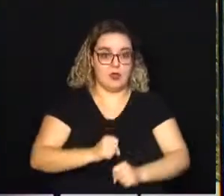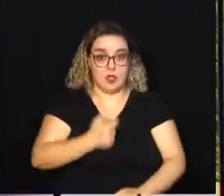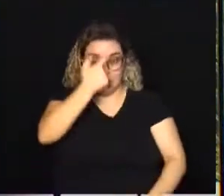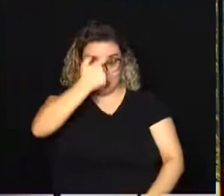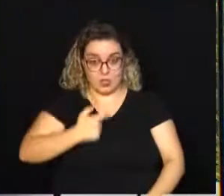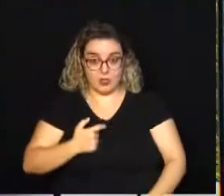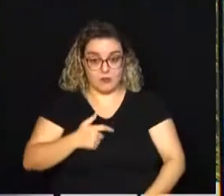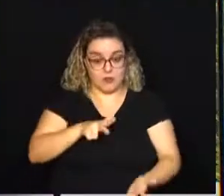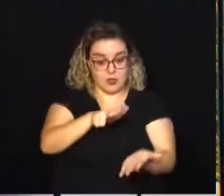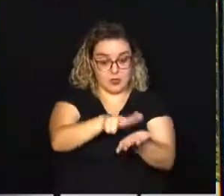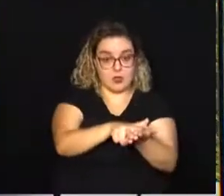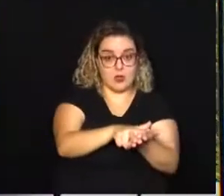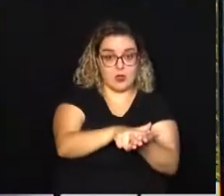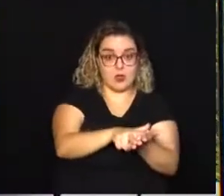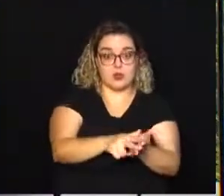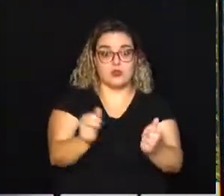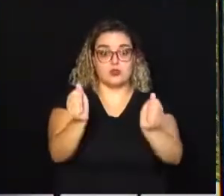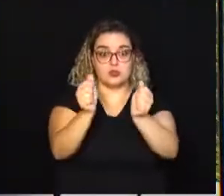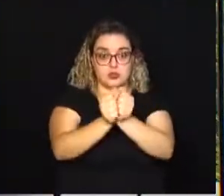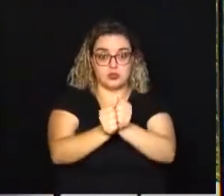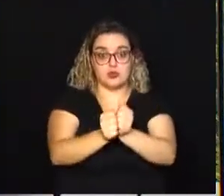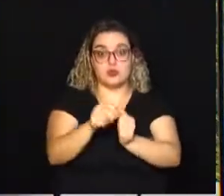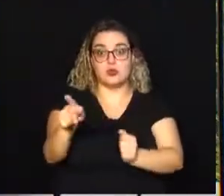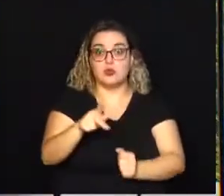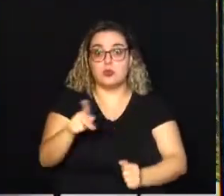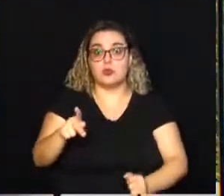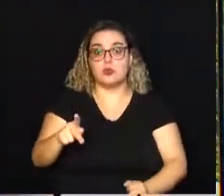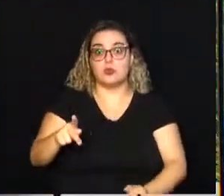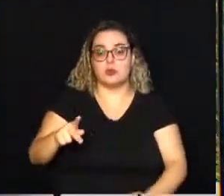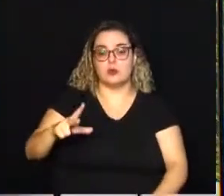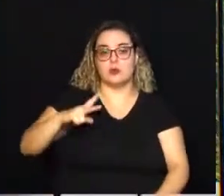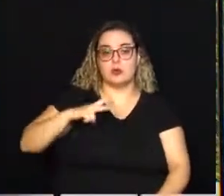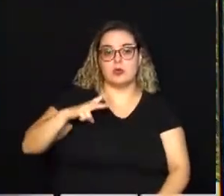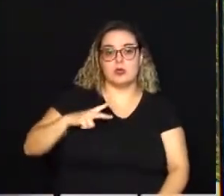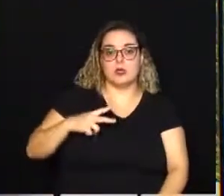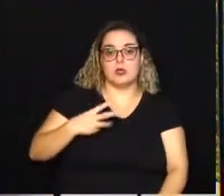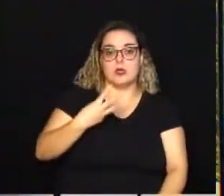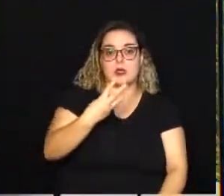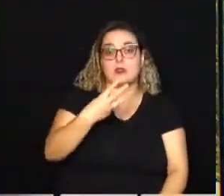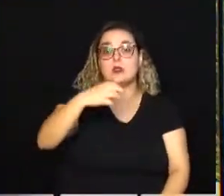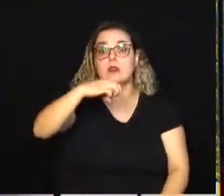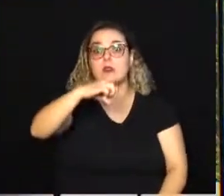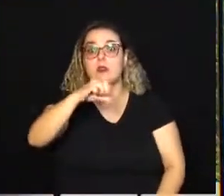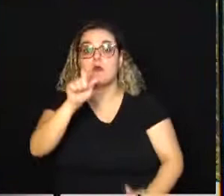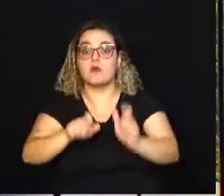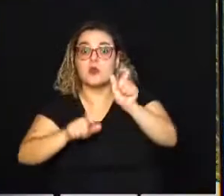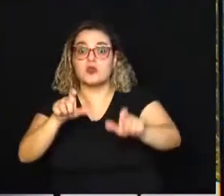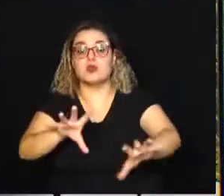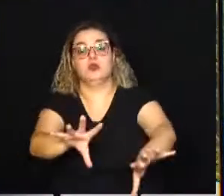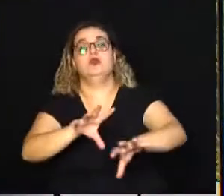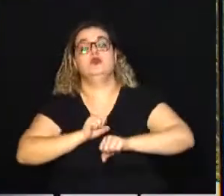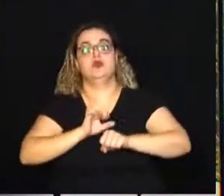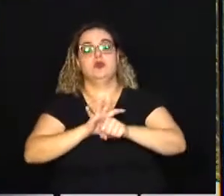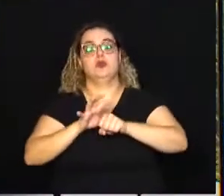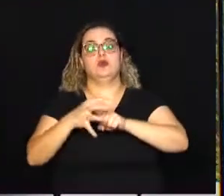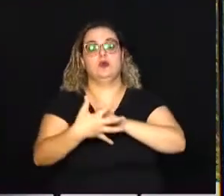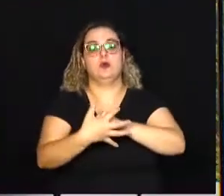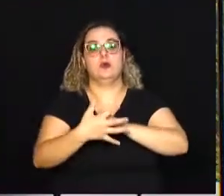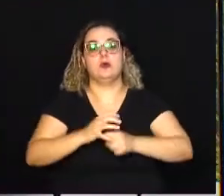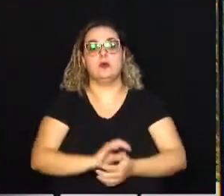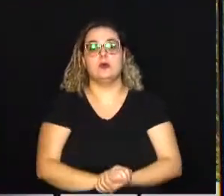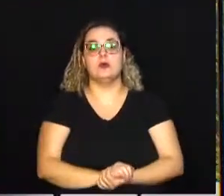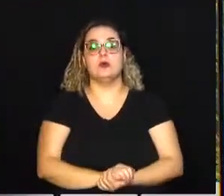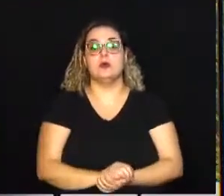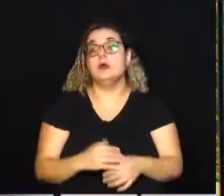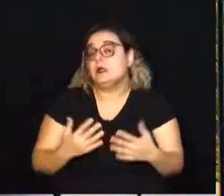escola particular que 34 profissionais daquela escola tiveram contágio pela Covid-19.